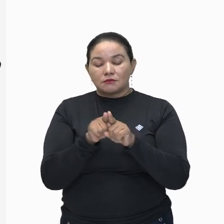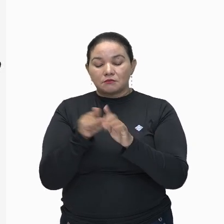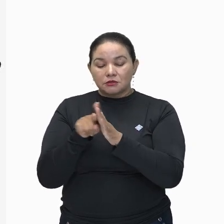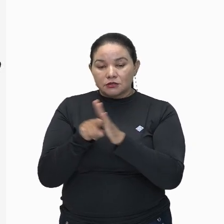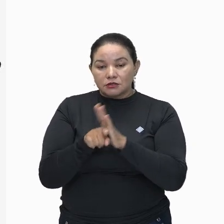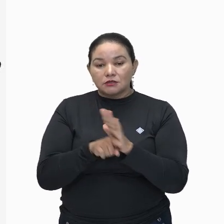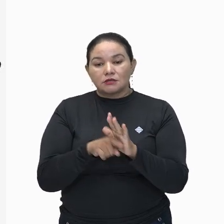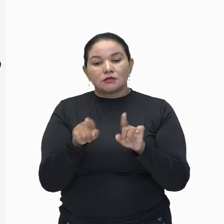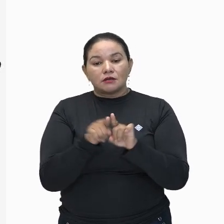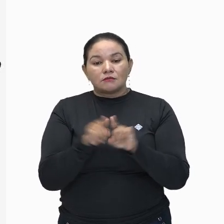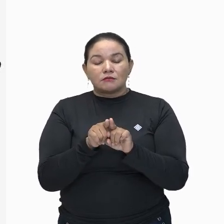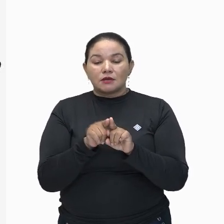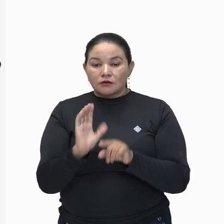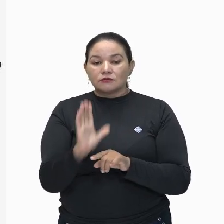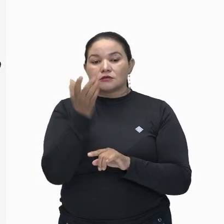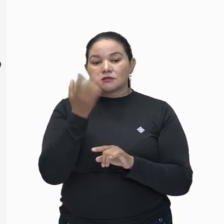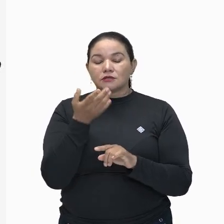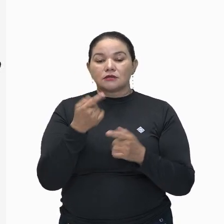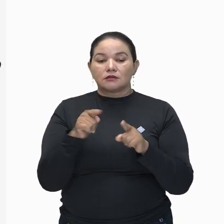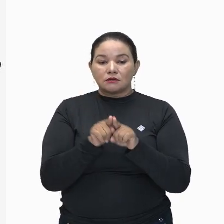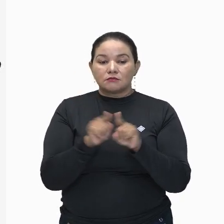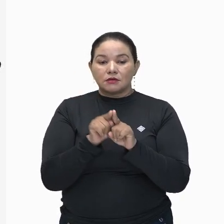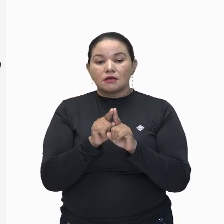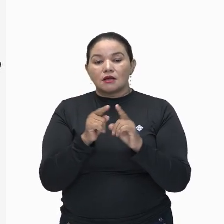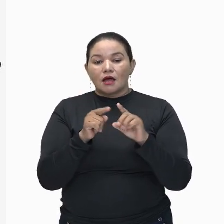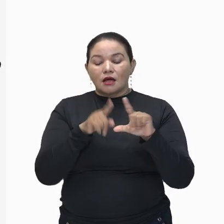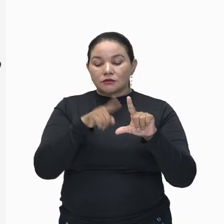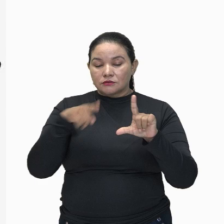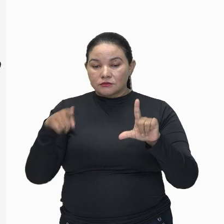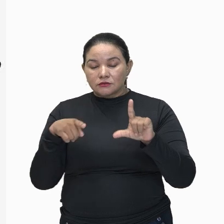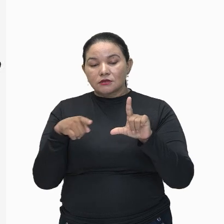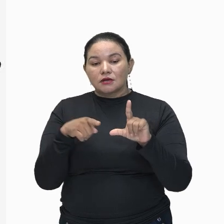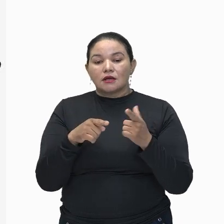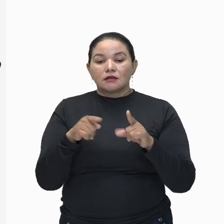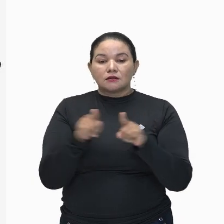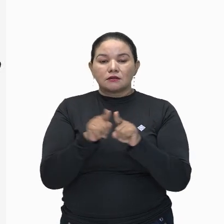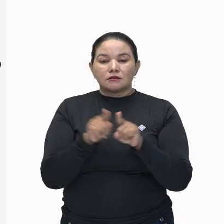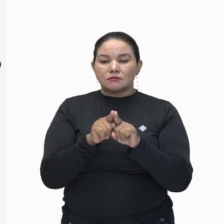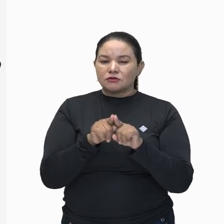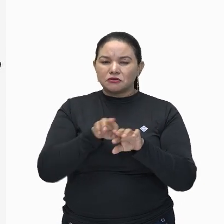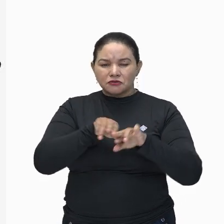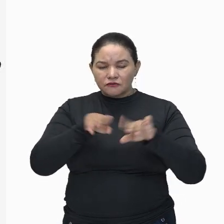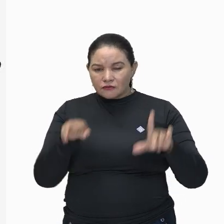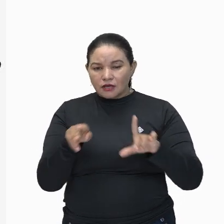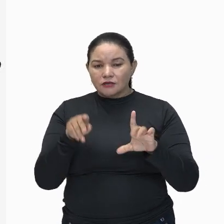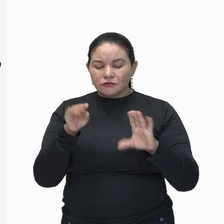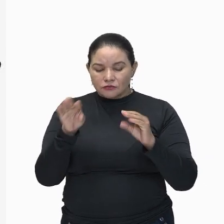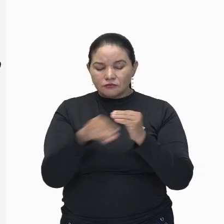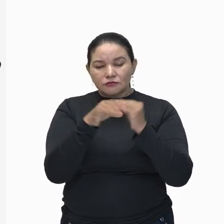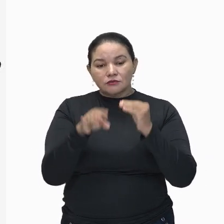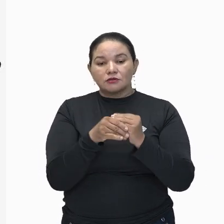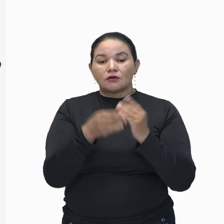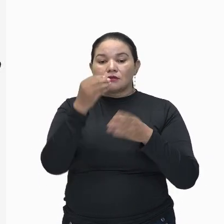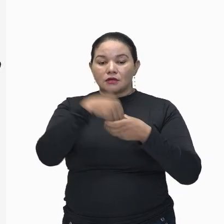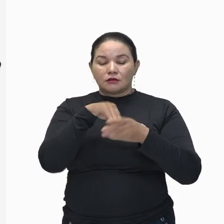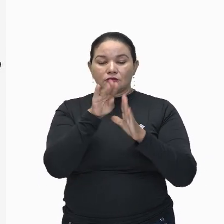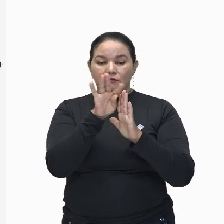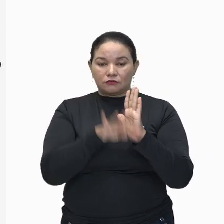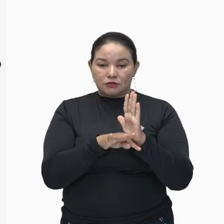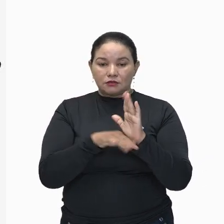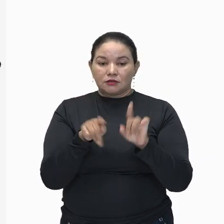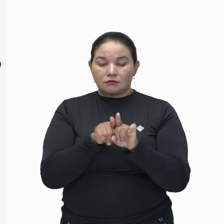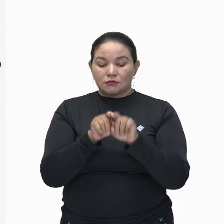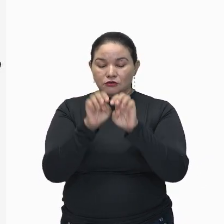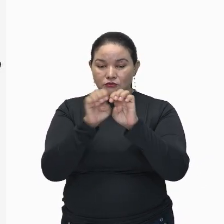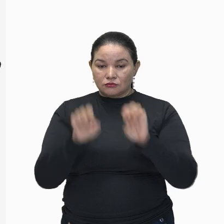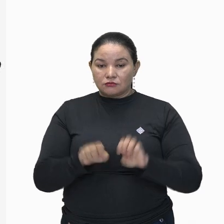causas, consequências, dados estatísticos, dentre outros. Temos mais informação. A estrutura básica,